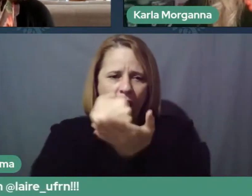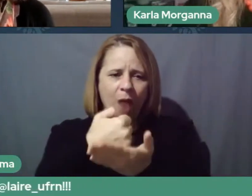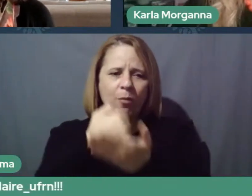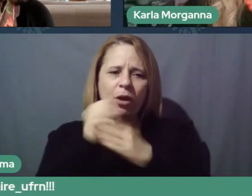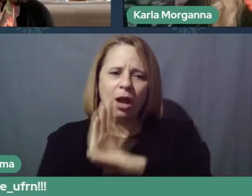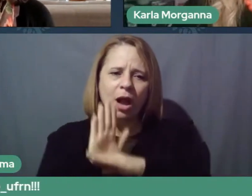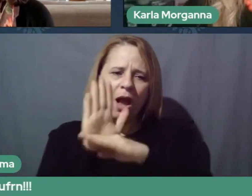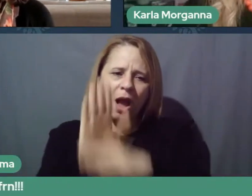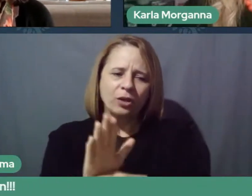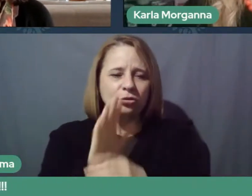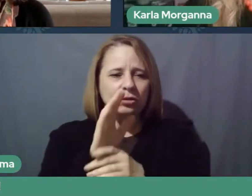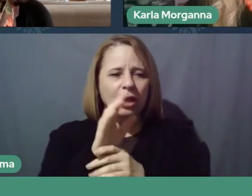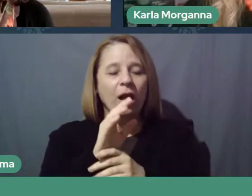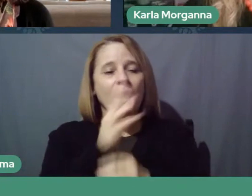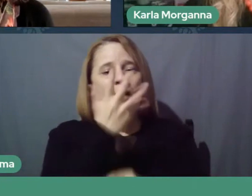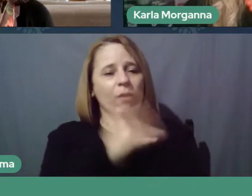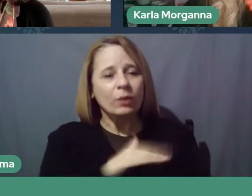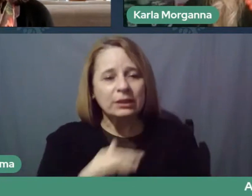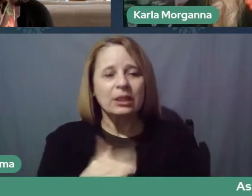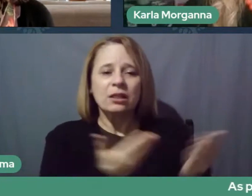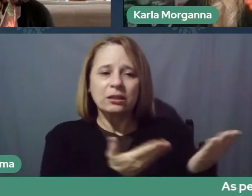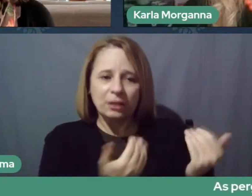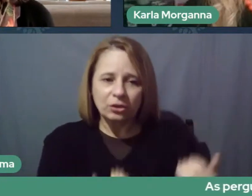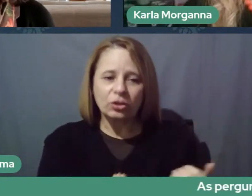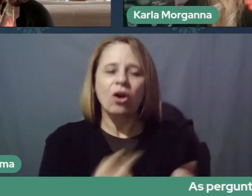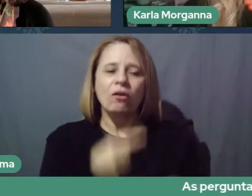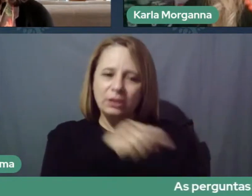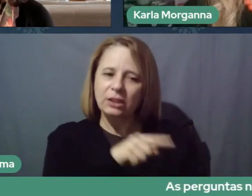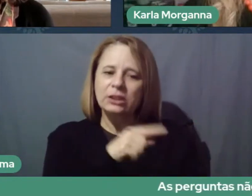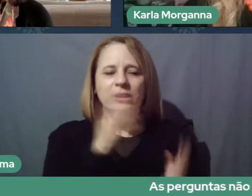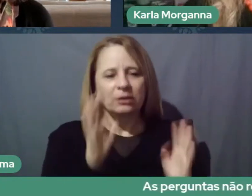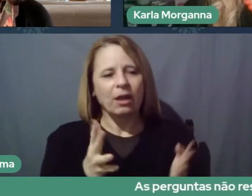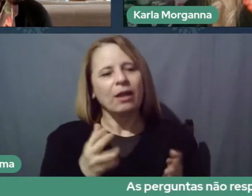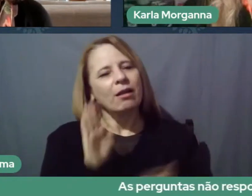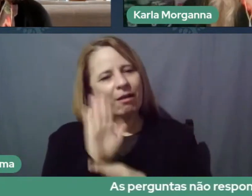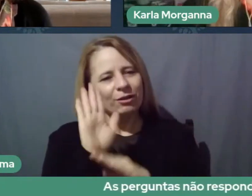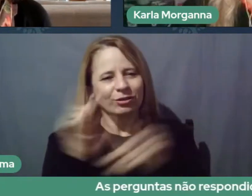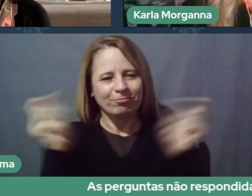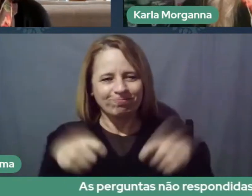nossos pacientes, com as nossas crianças e adolescentes, é para isso que a gente está aqui. Muito obrigada. Obrigada.